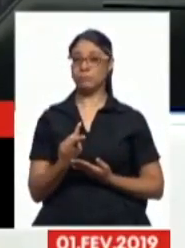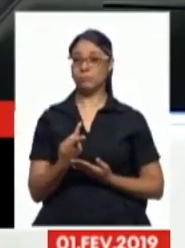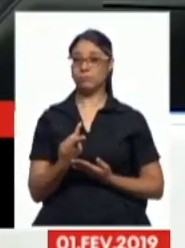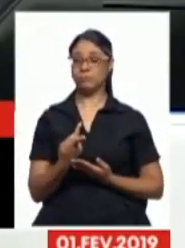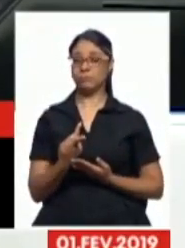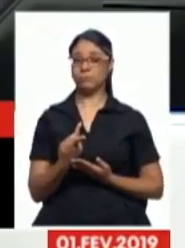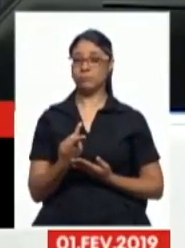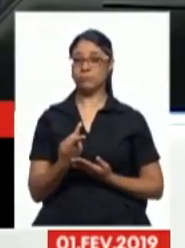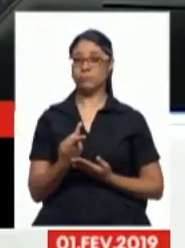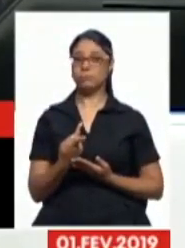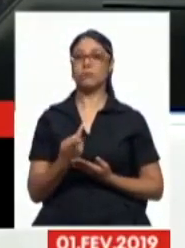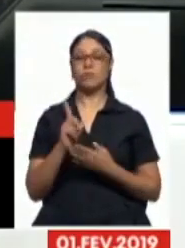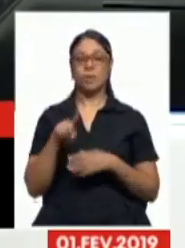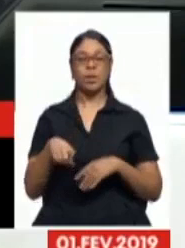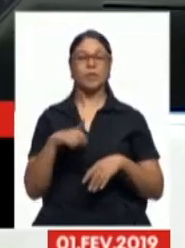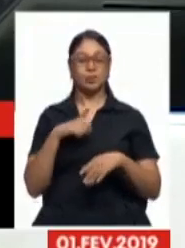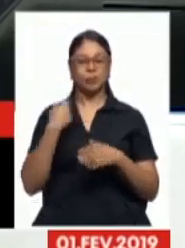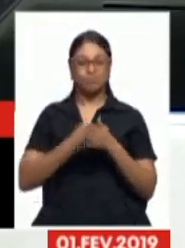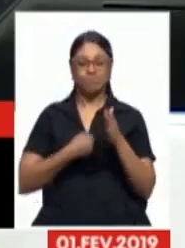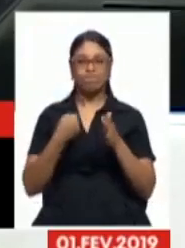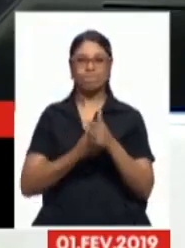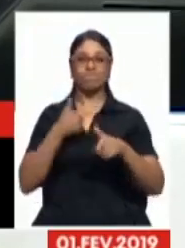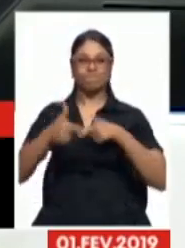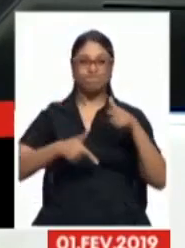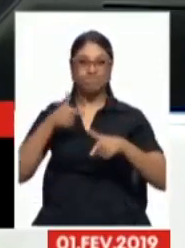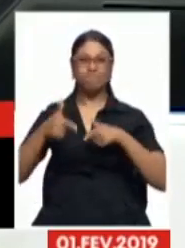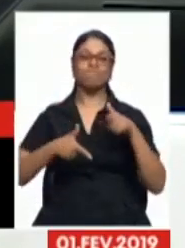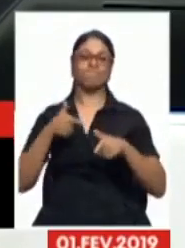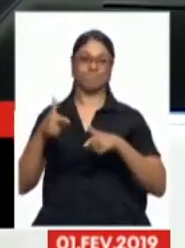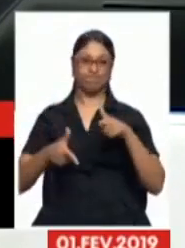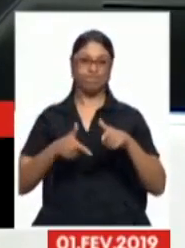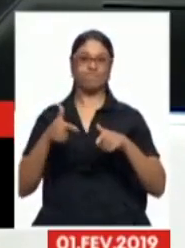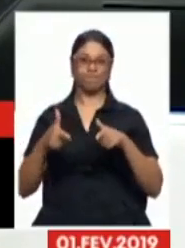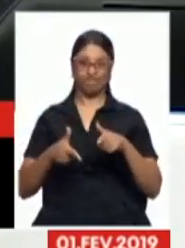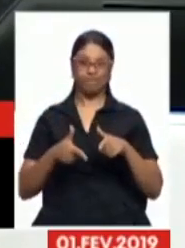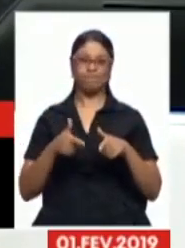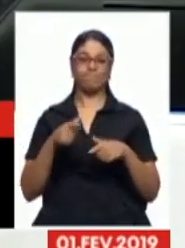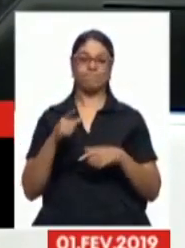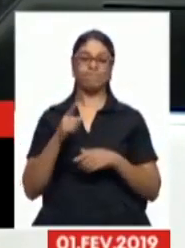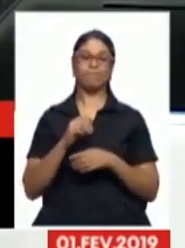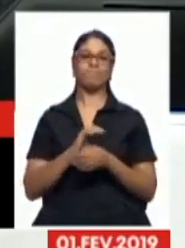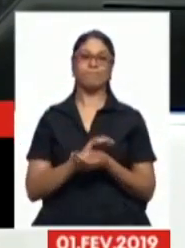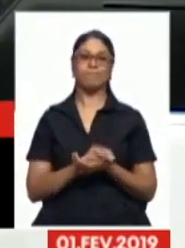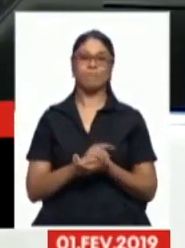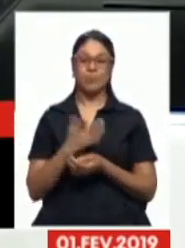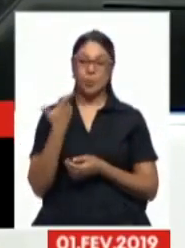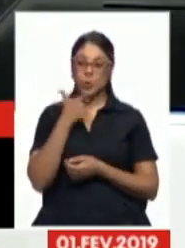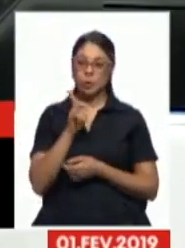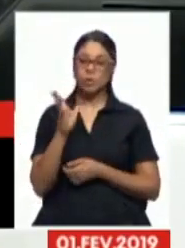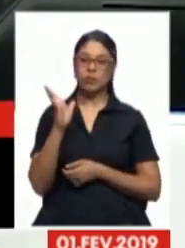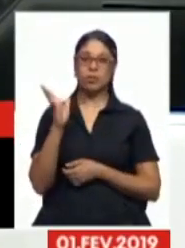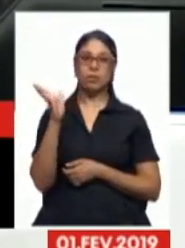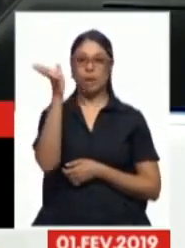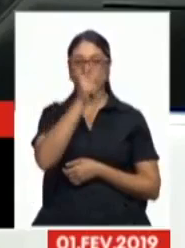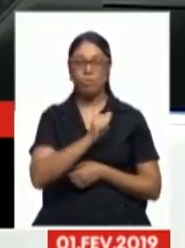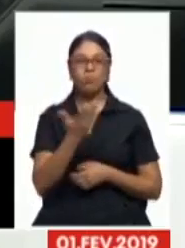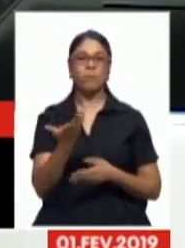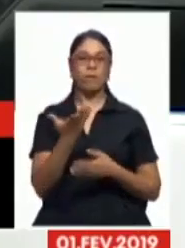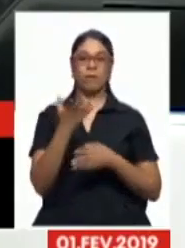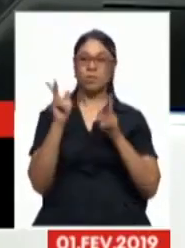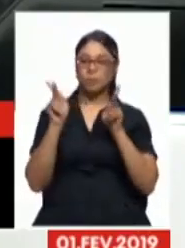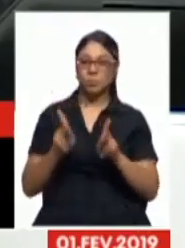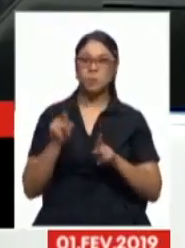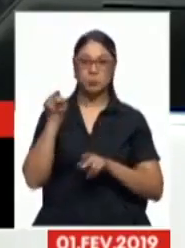invulgar heróico trabalho que vem desenvolvendo no resgate das vítimas o Corpo de